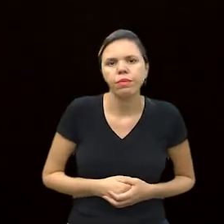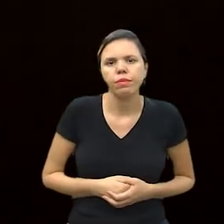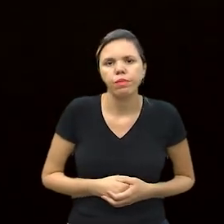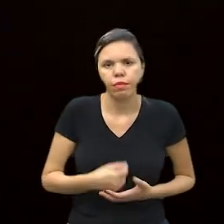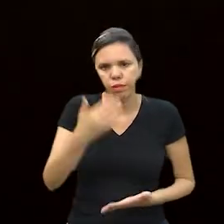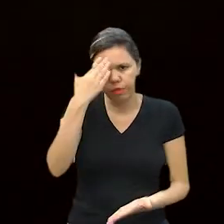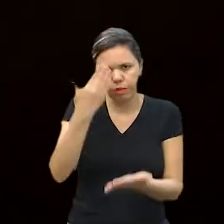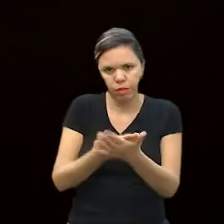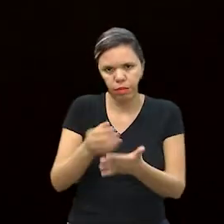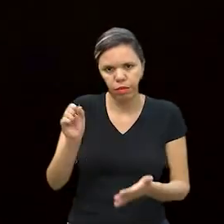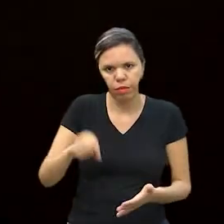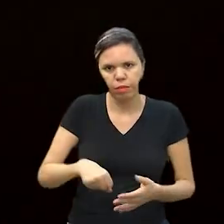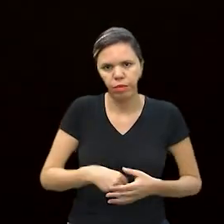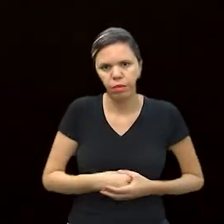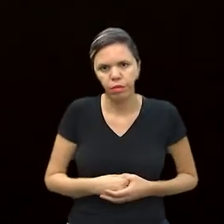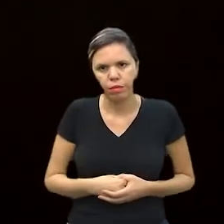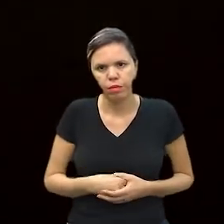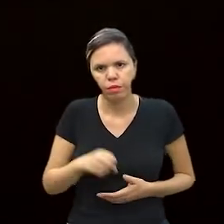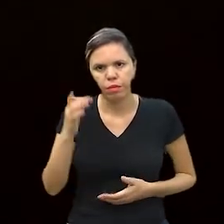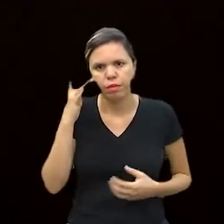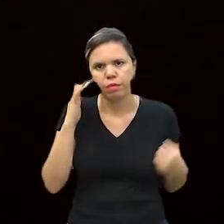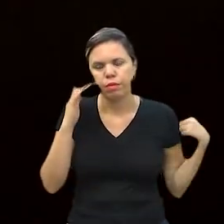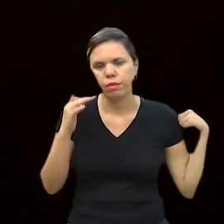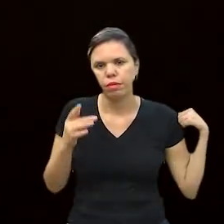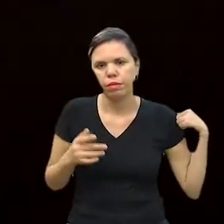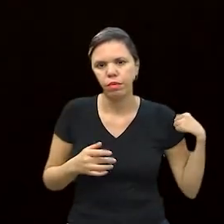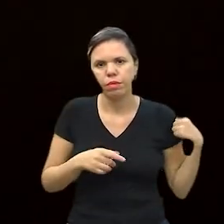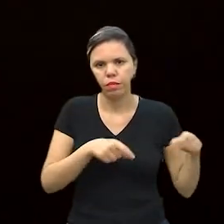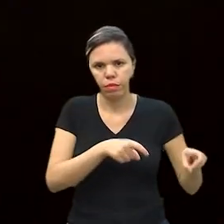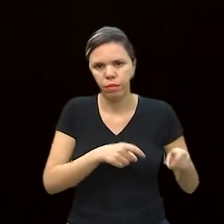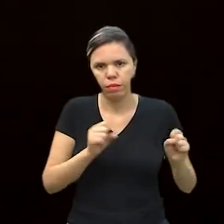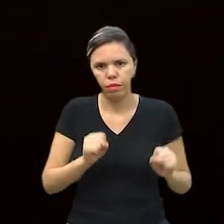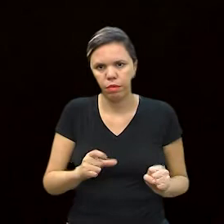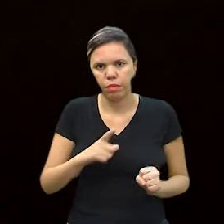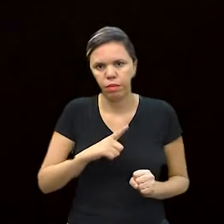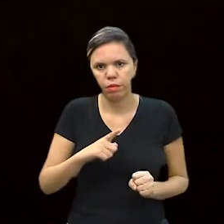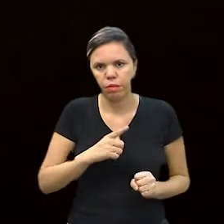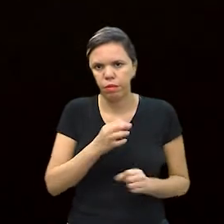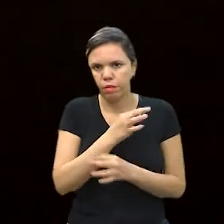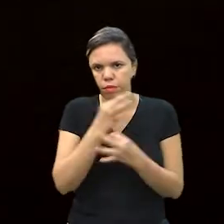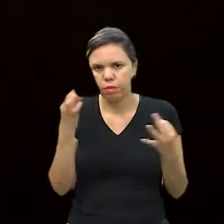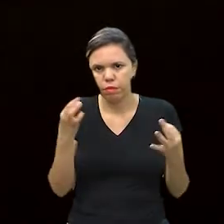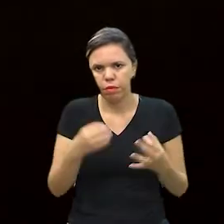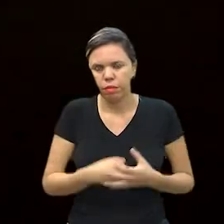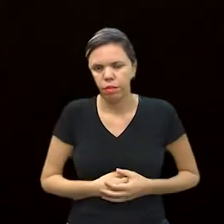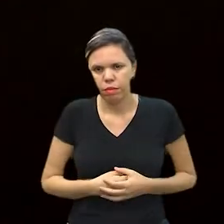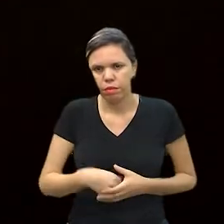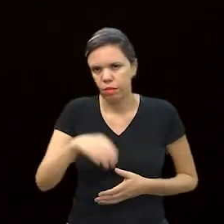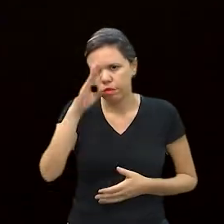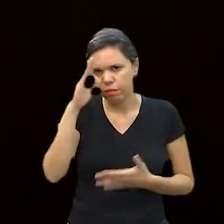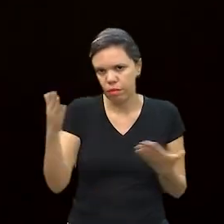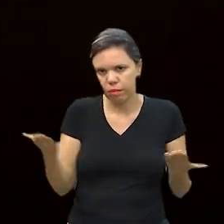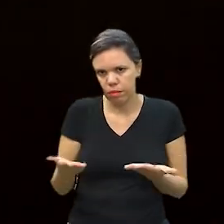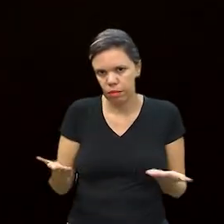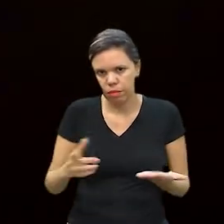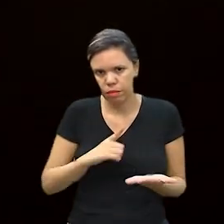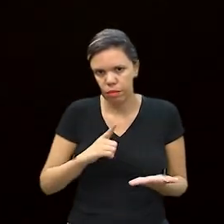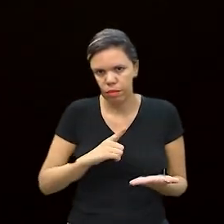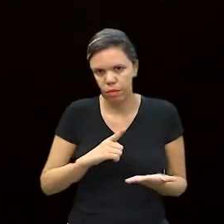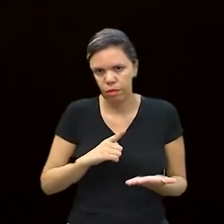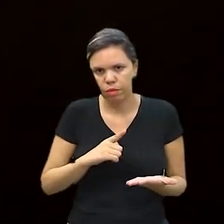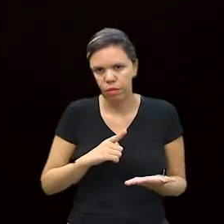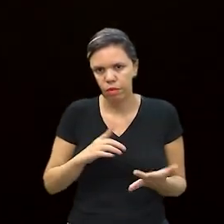Eu acredito que sim, né? Acho que no campo nós podemos ter uma vida muito boa, principalmente hoje que nós temos todas